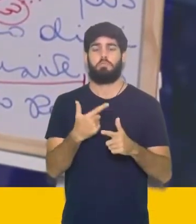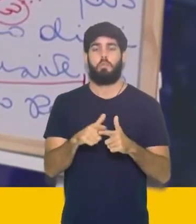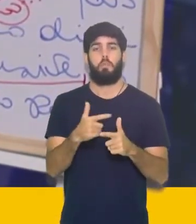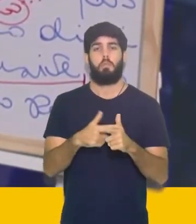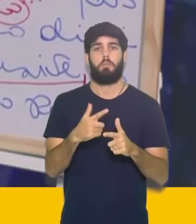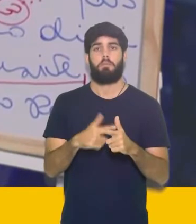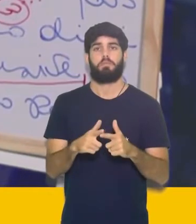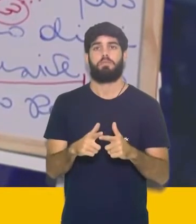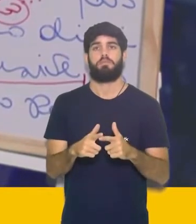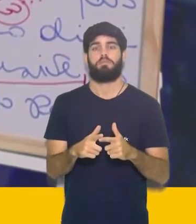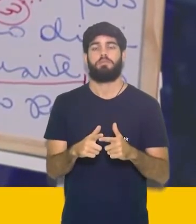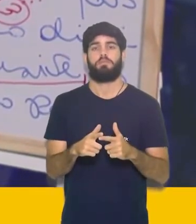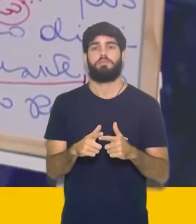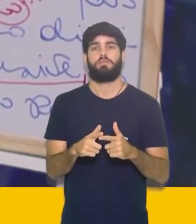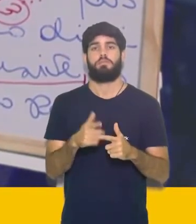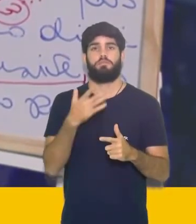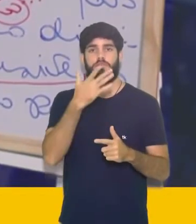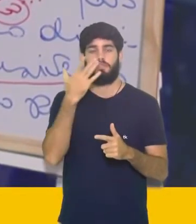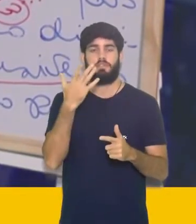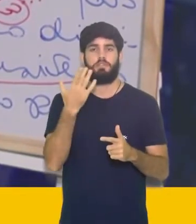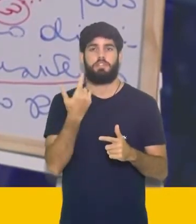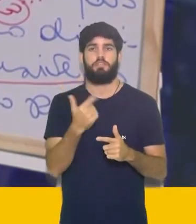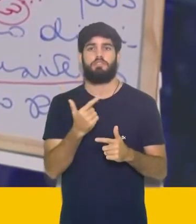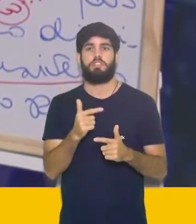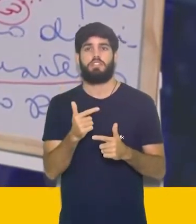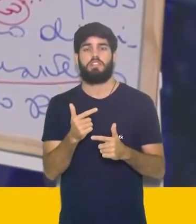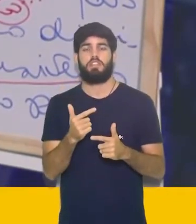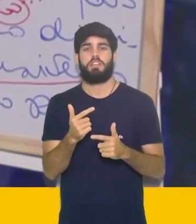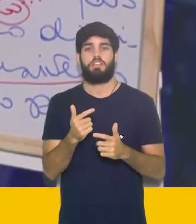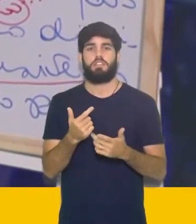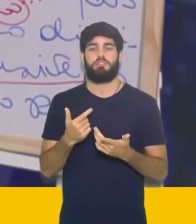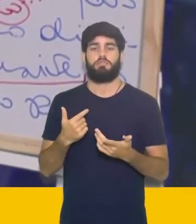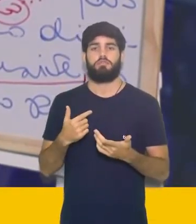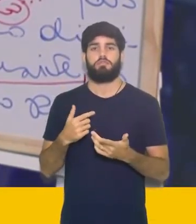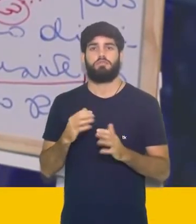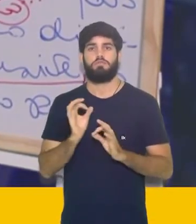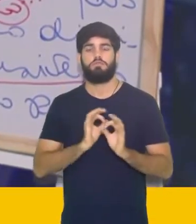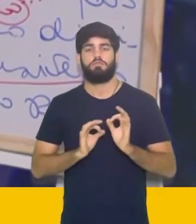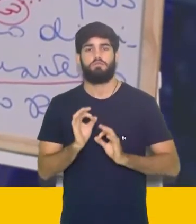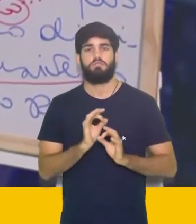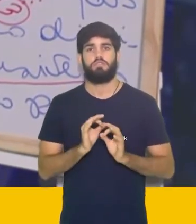ele tem um probleminha para quem não tem muita habilidade para escrever.